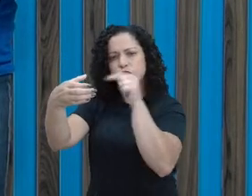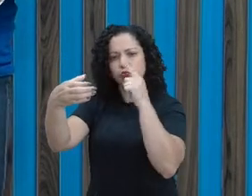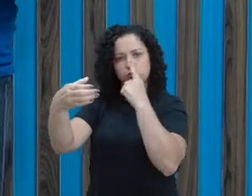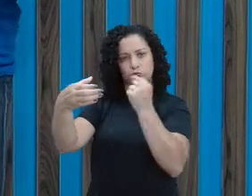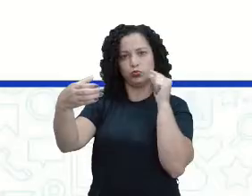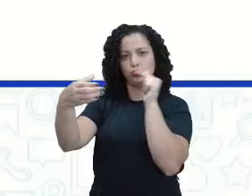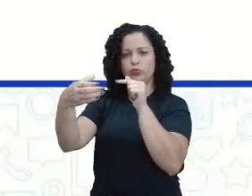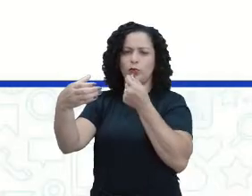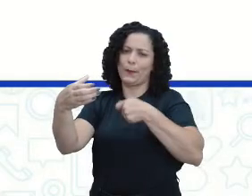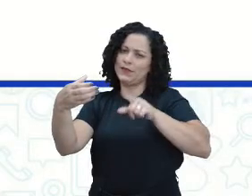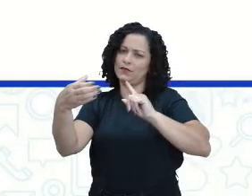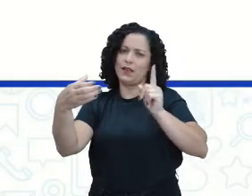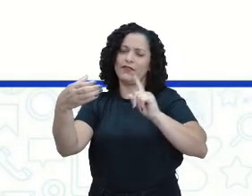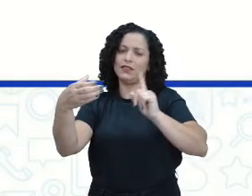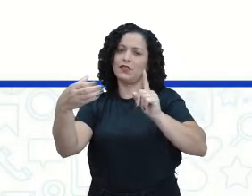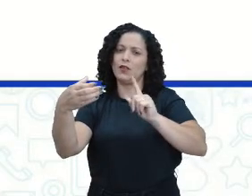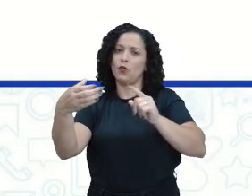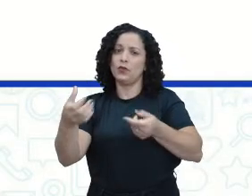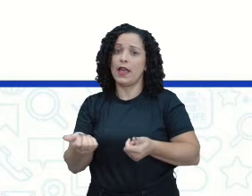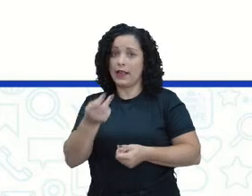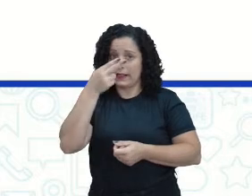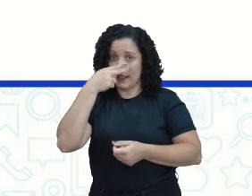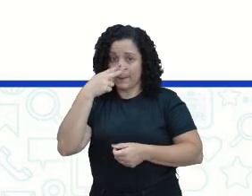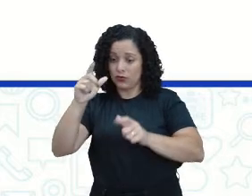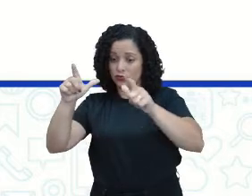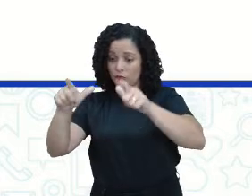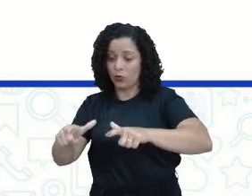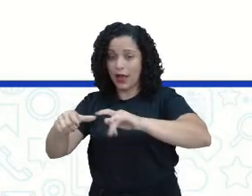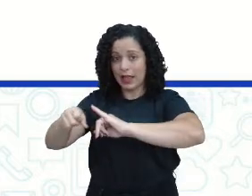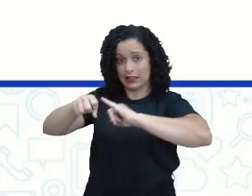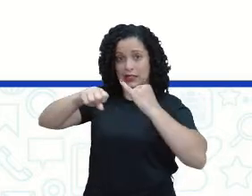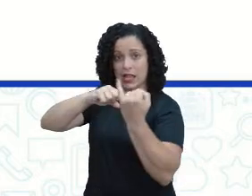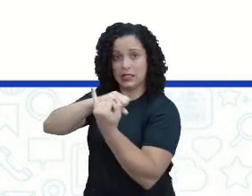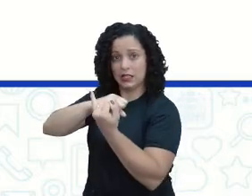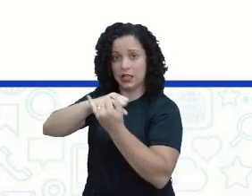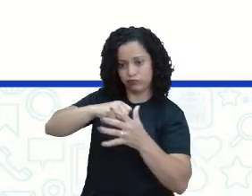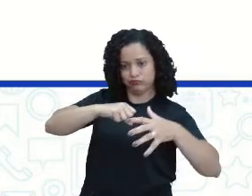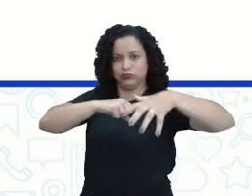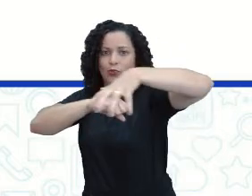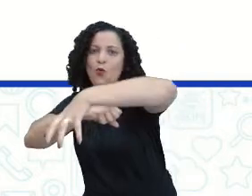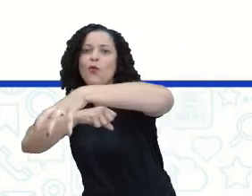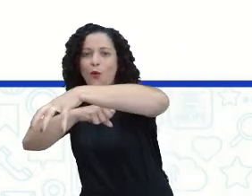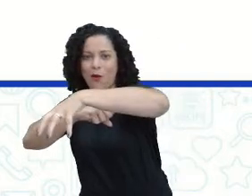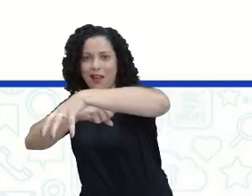resistente. Na mesma ilha, o que é que acontecia?